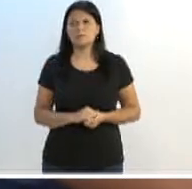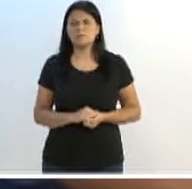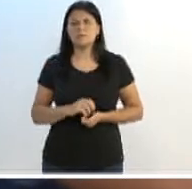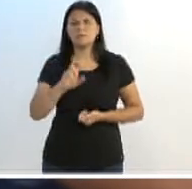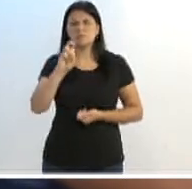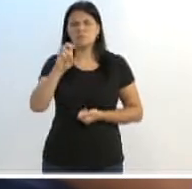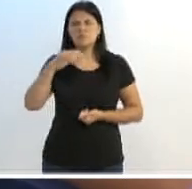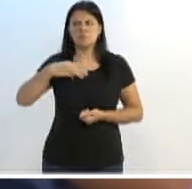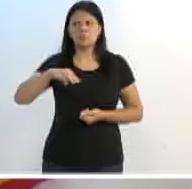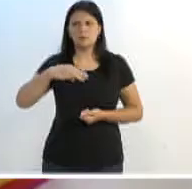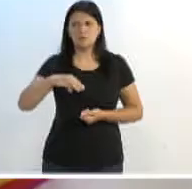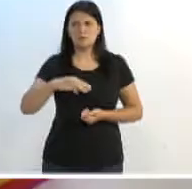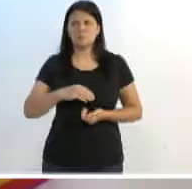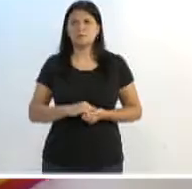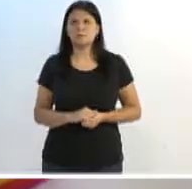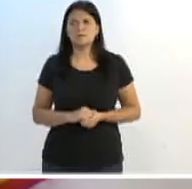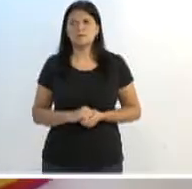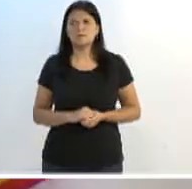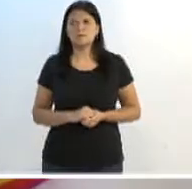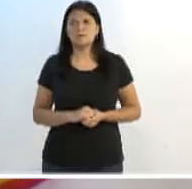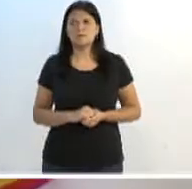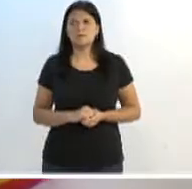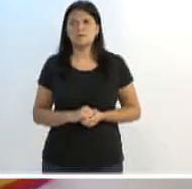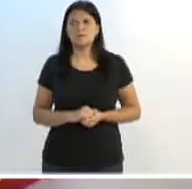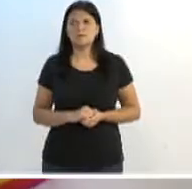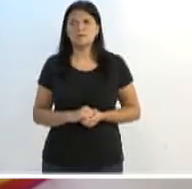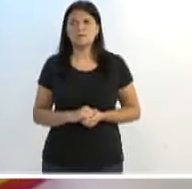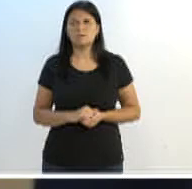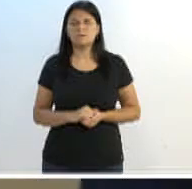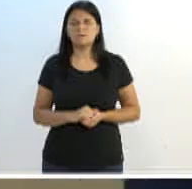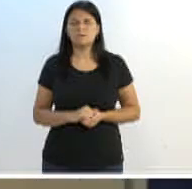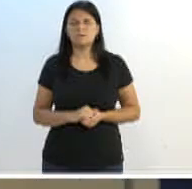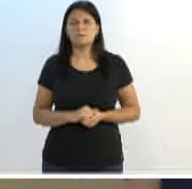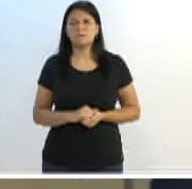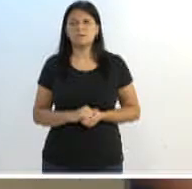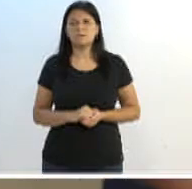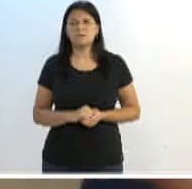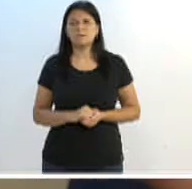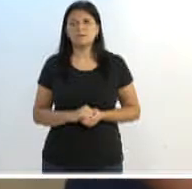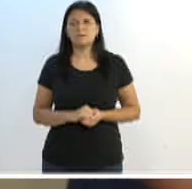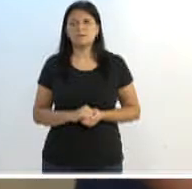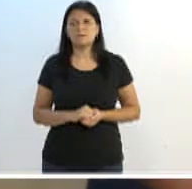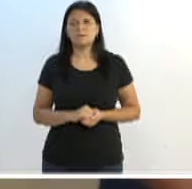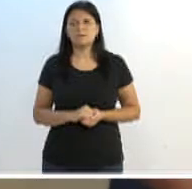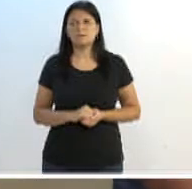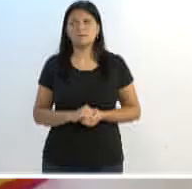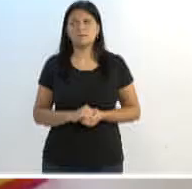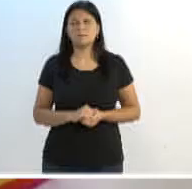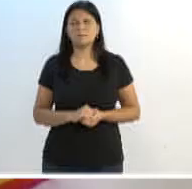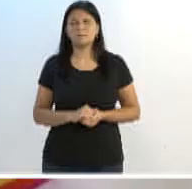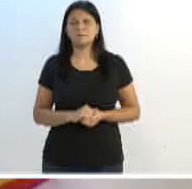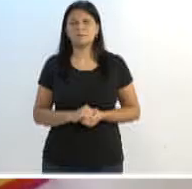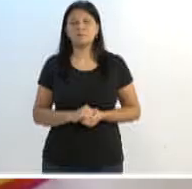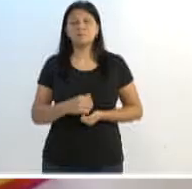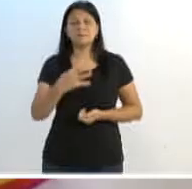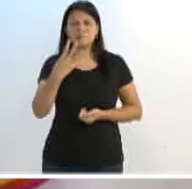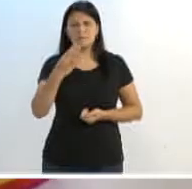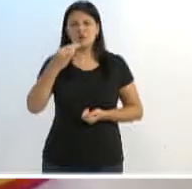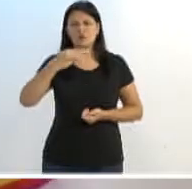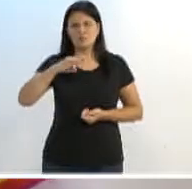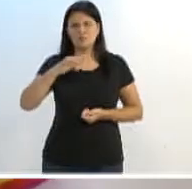5 minutos. Obrigada. Desculpa, então, 4 minutos, porque 1 minuto já foi tomado ali antes para...